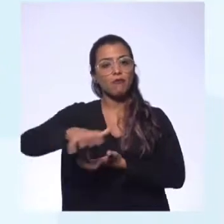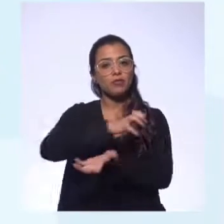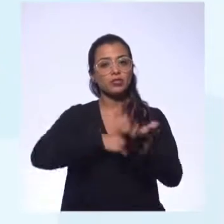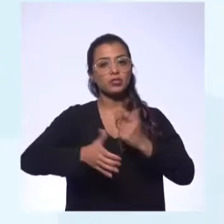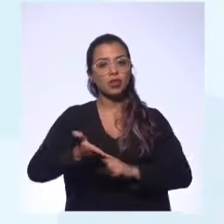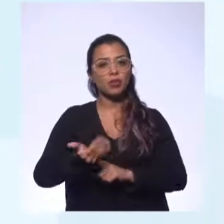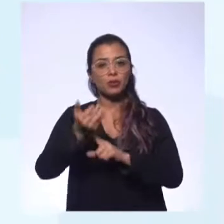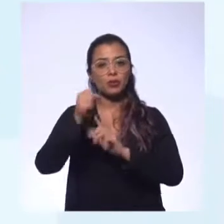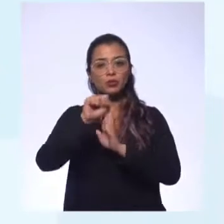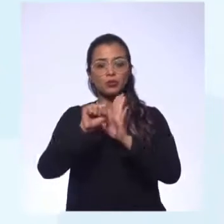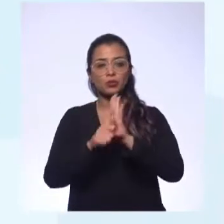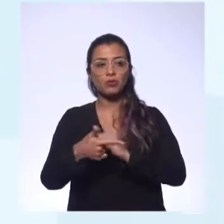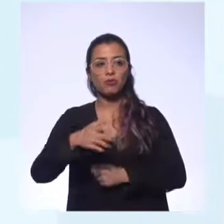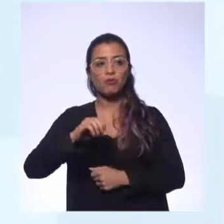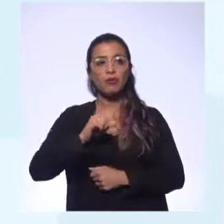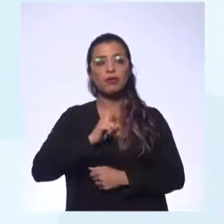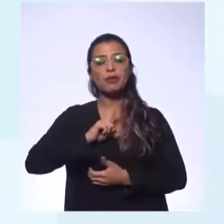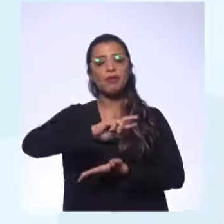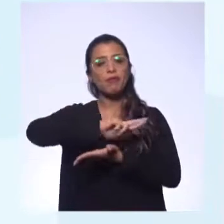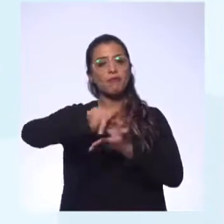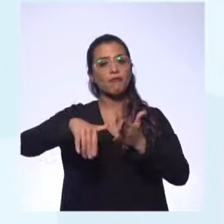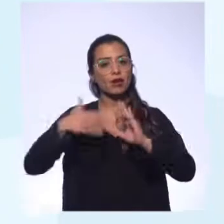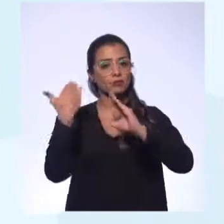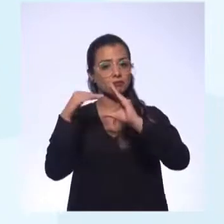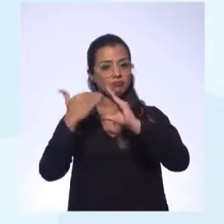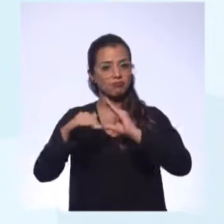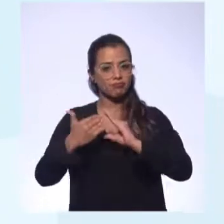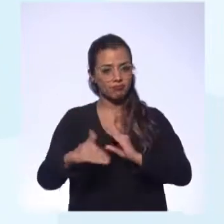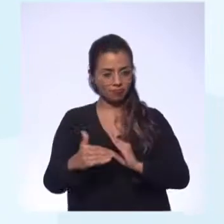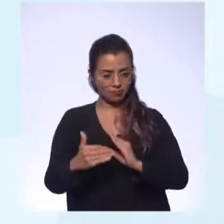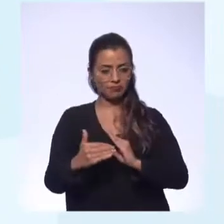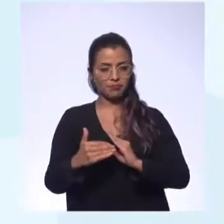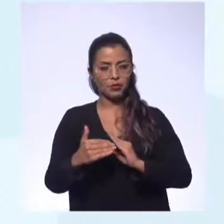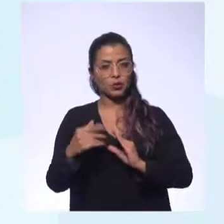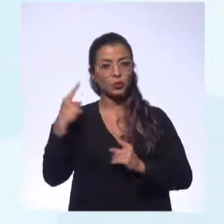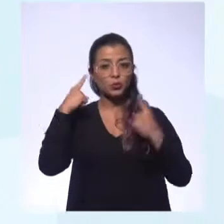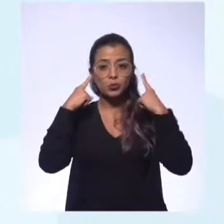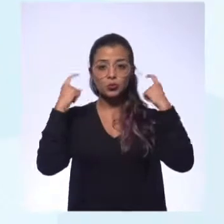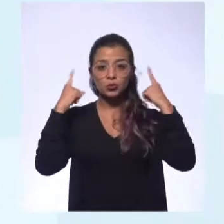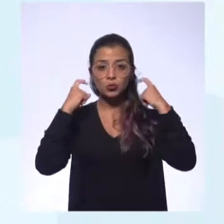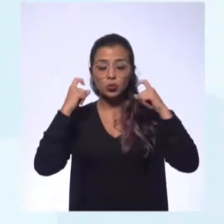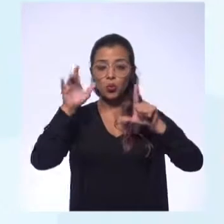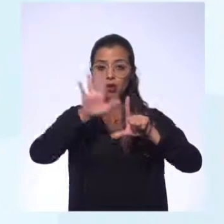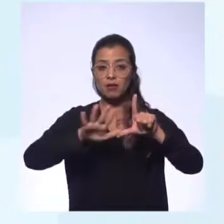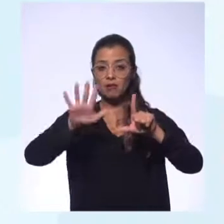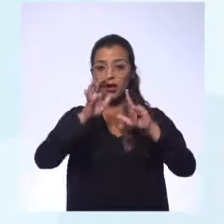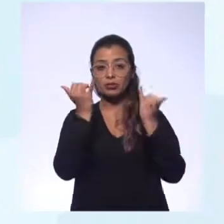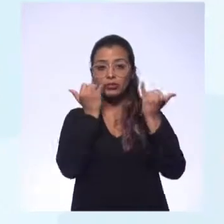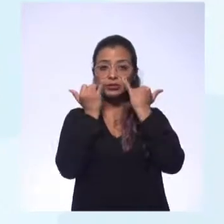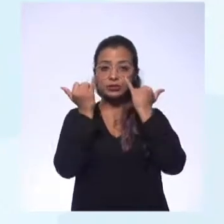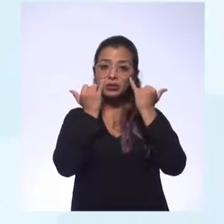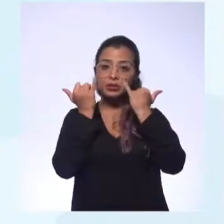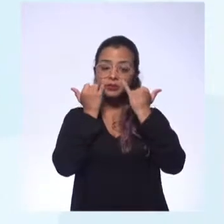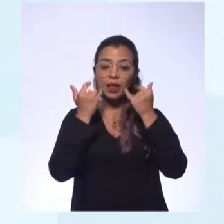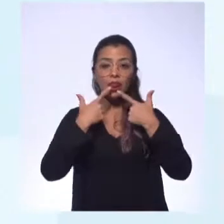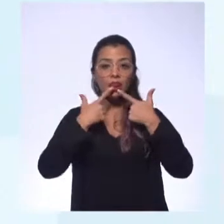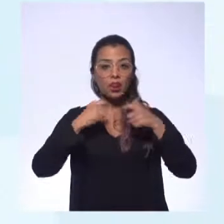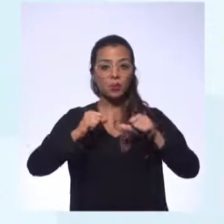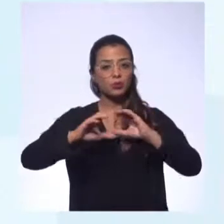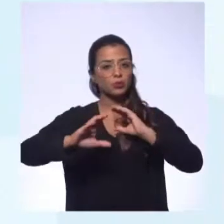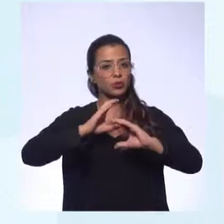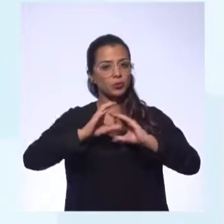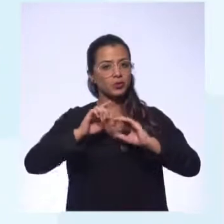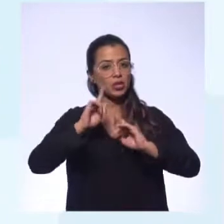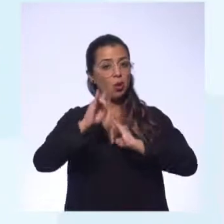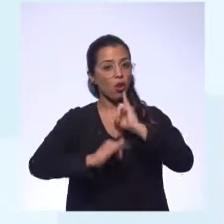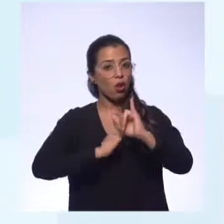pelo empacotamento de variadas mensagens, som, imagens e dados. A linguagem e a comunicação